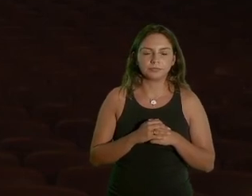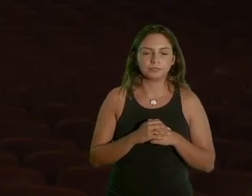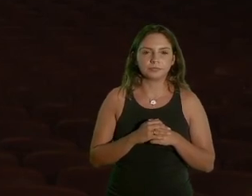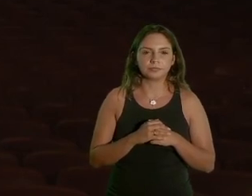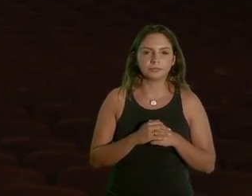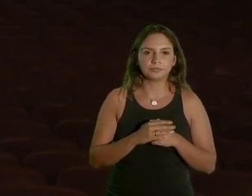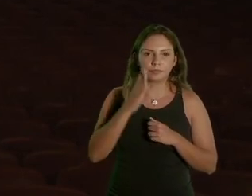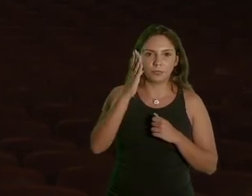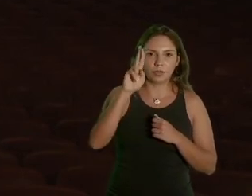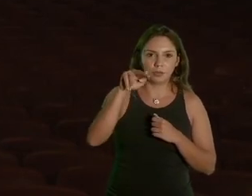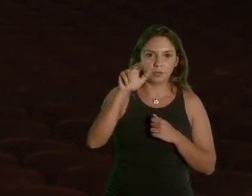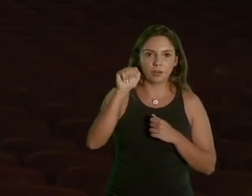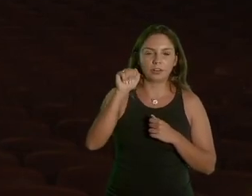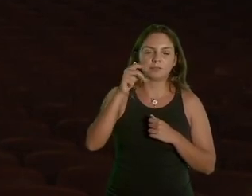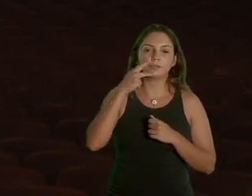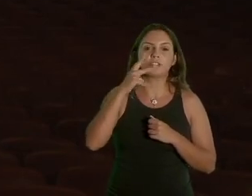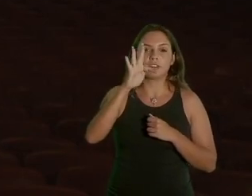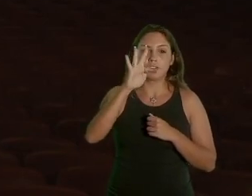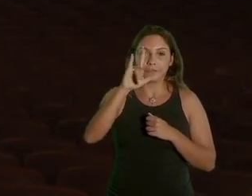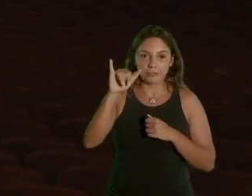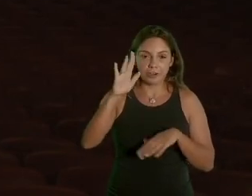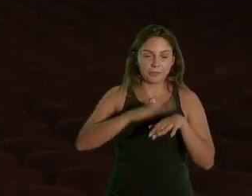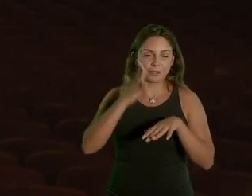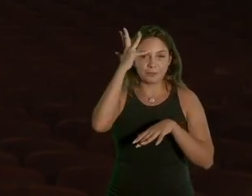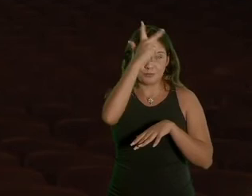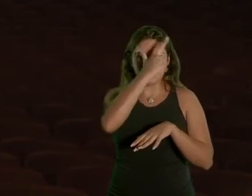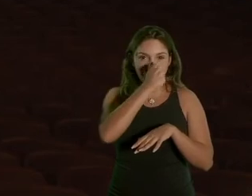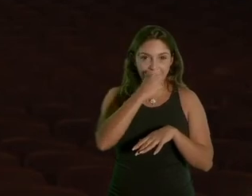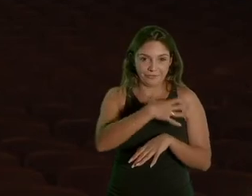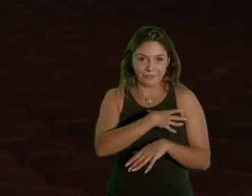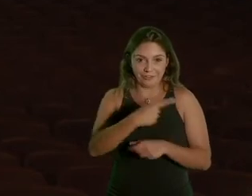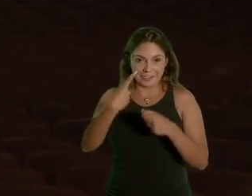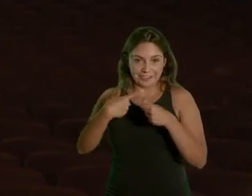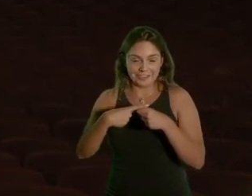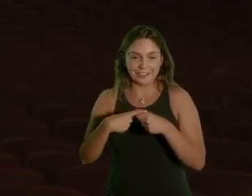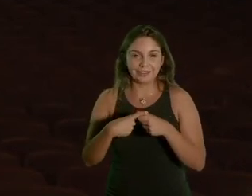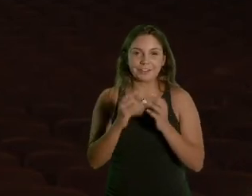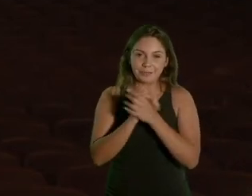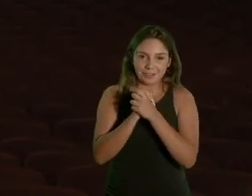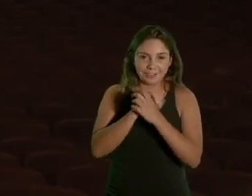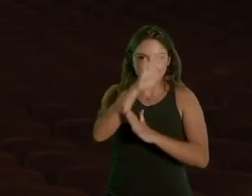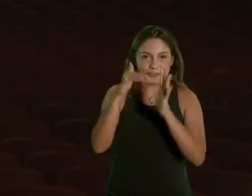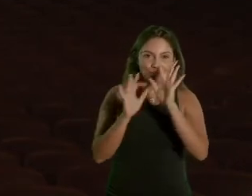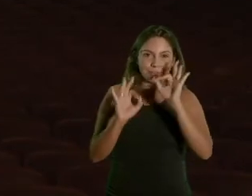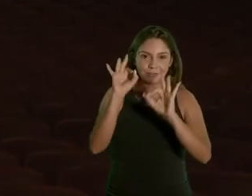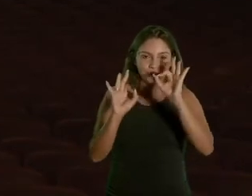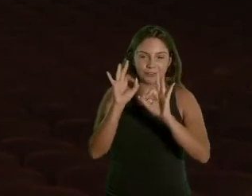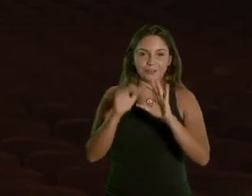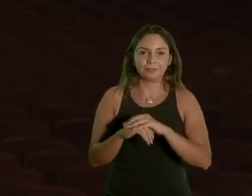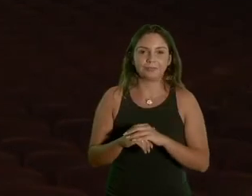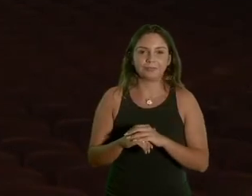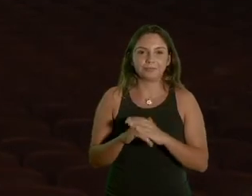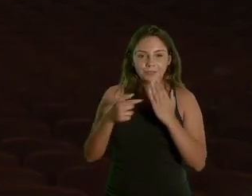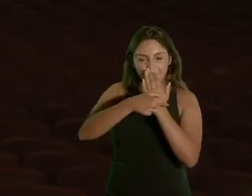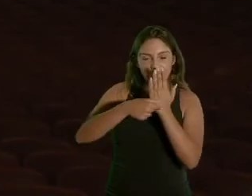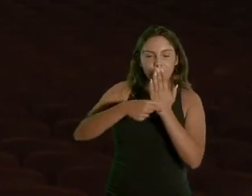Agora, a Bruna Santos disse, Fli Araxá é um dos mais bonitos filhos dessa cidade. Parabéns aos organizadores e autores